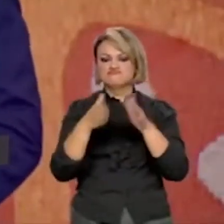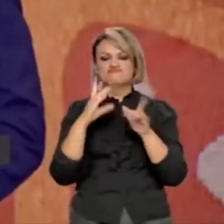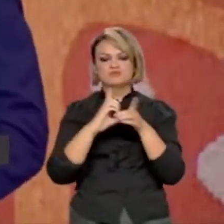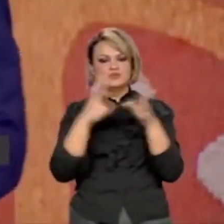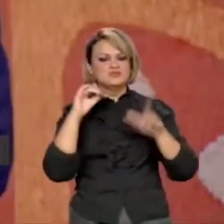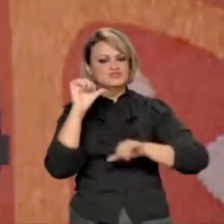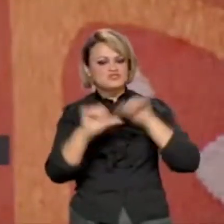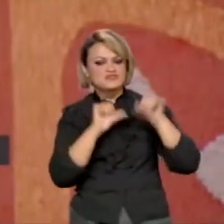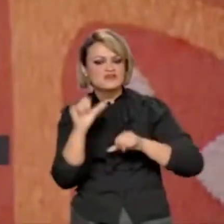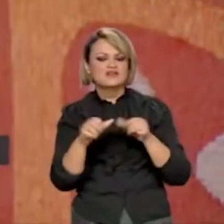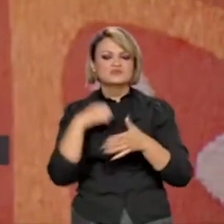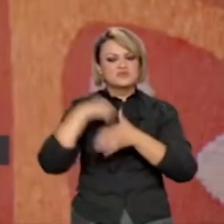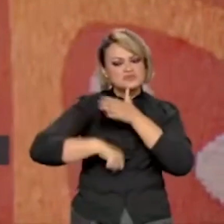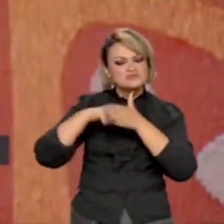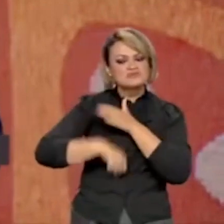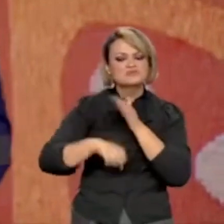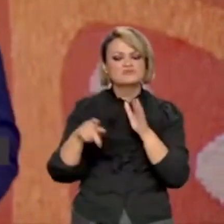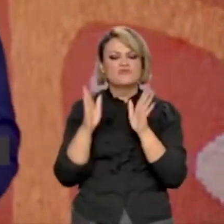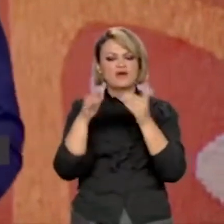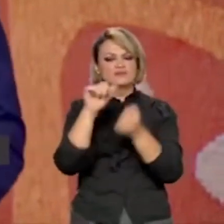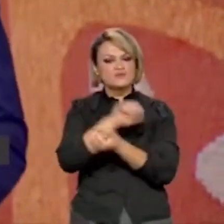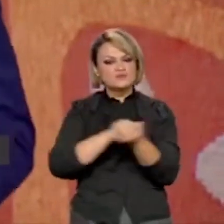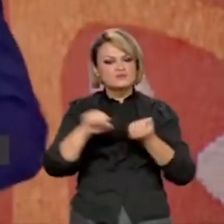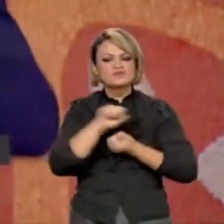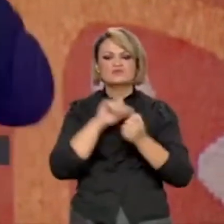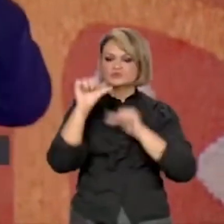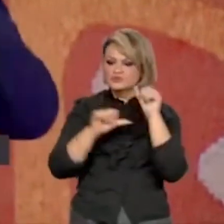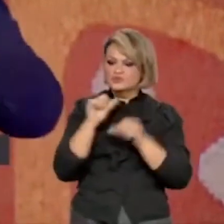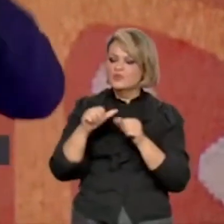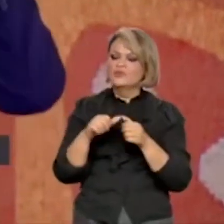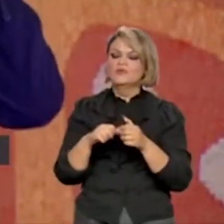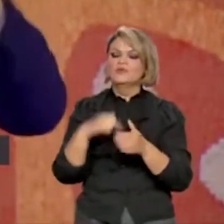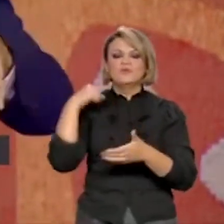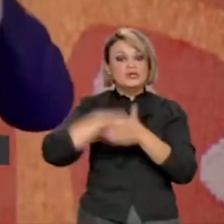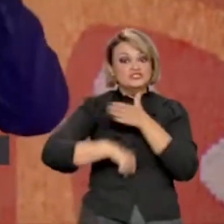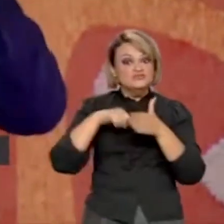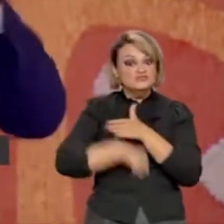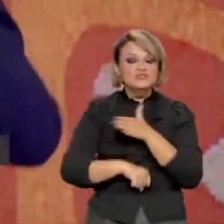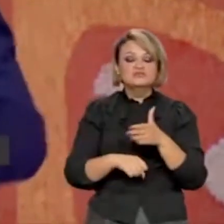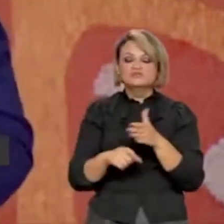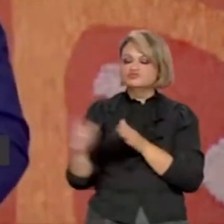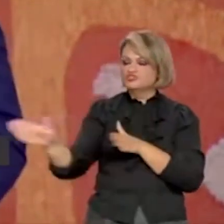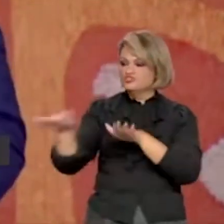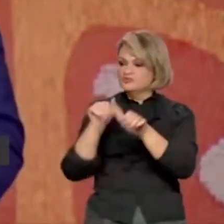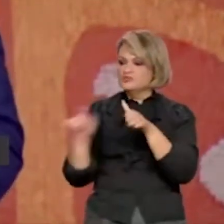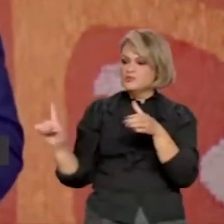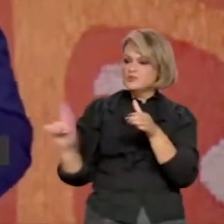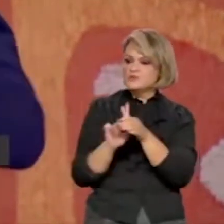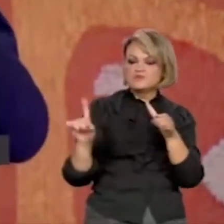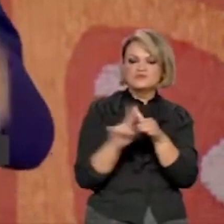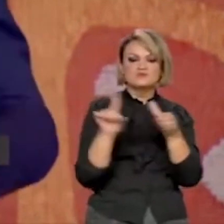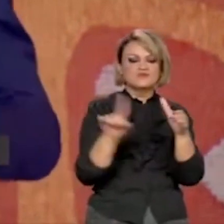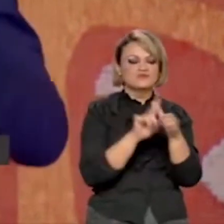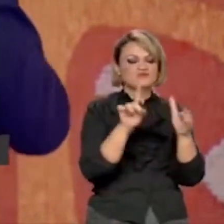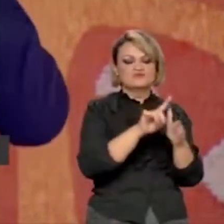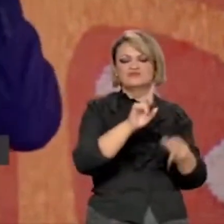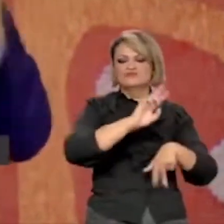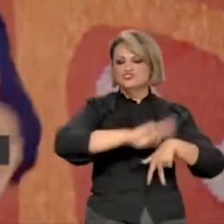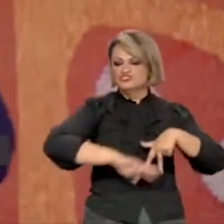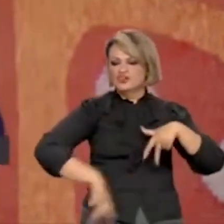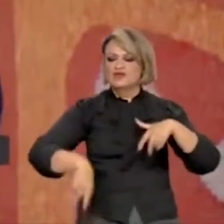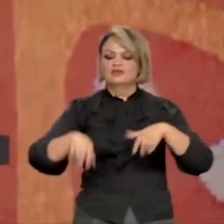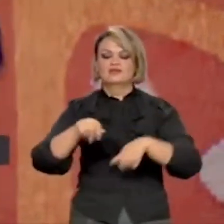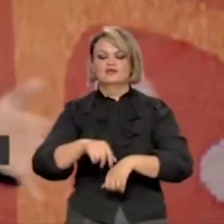mudou como ativismo pela sustentabilidade como a divisa o ativismo pela inclusão nas várias dimensões de gênero